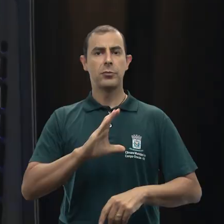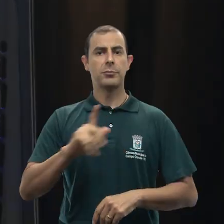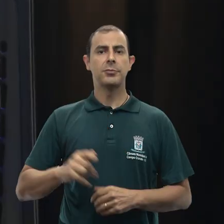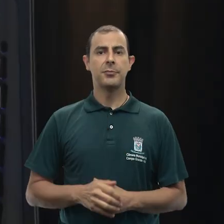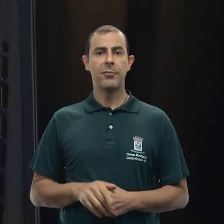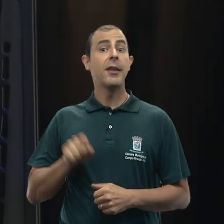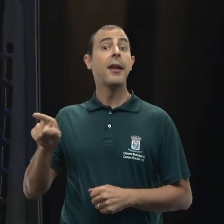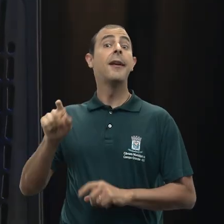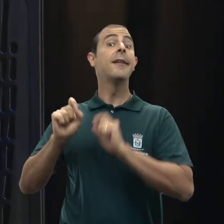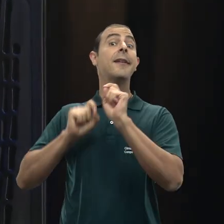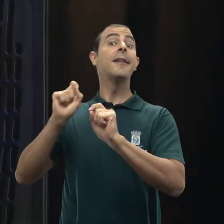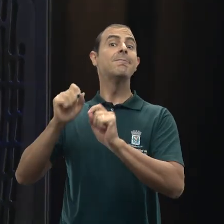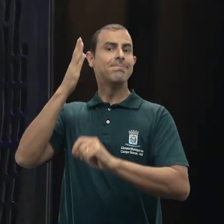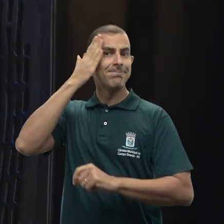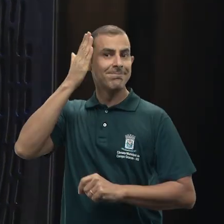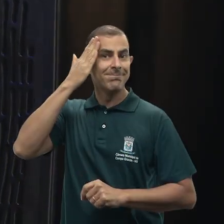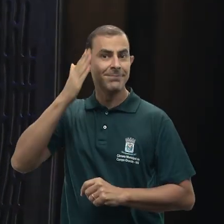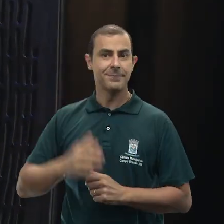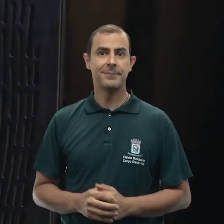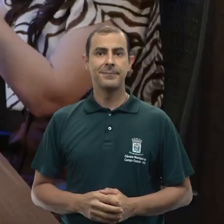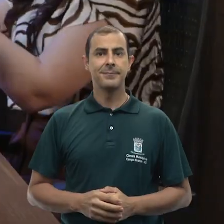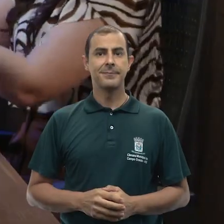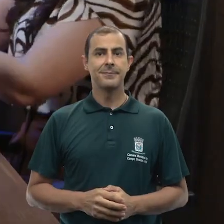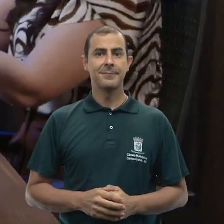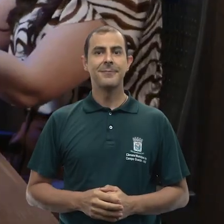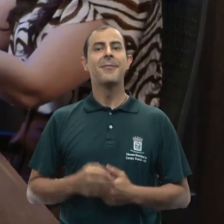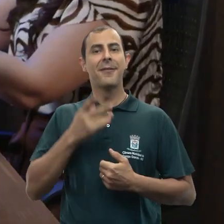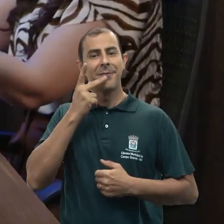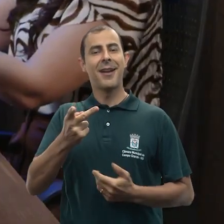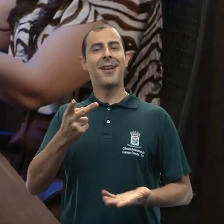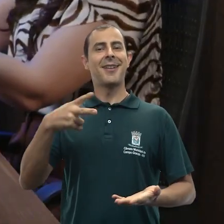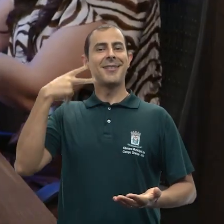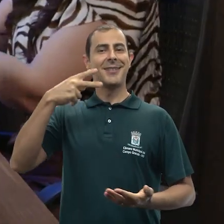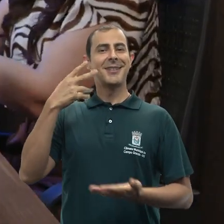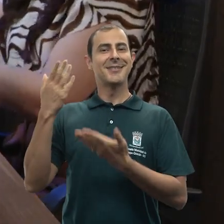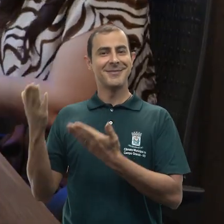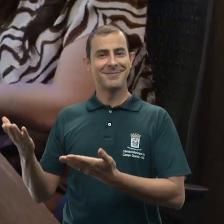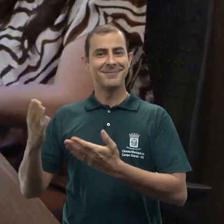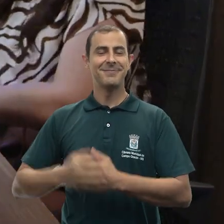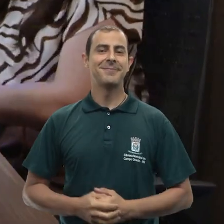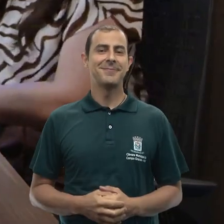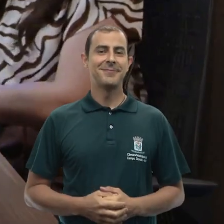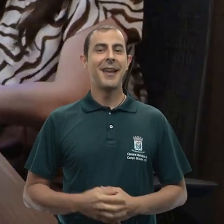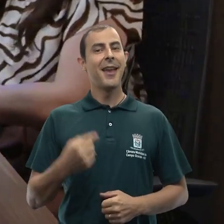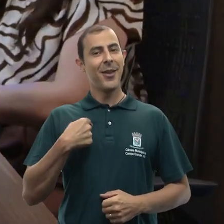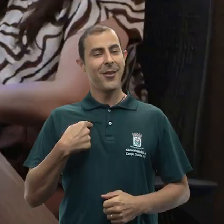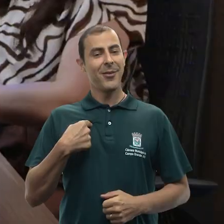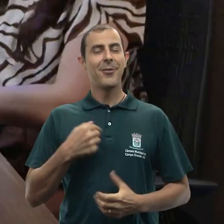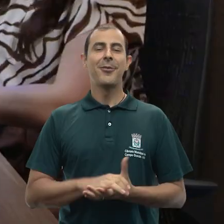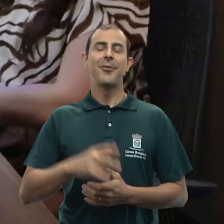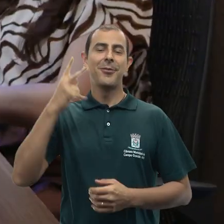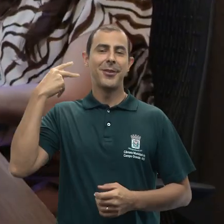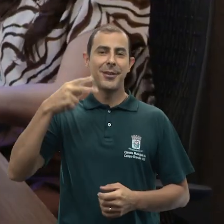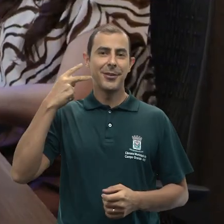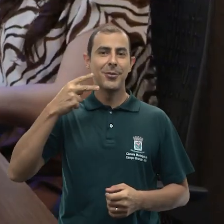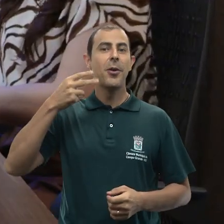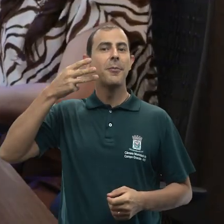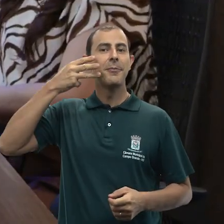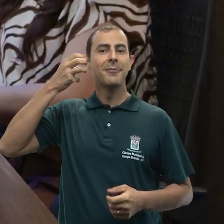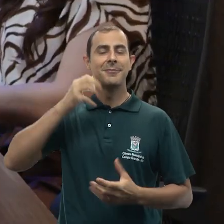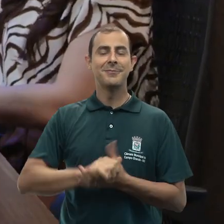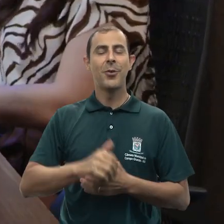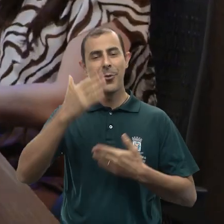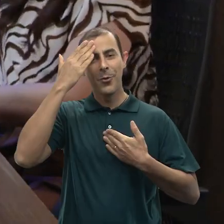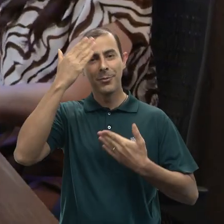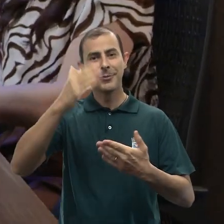já sabe quem está aqui comigo? Fala, vereador! Sou eu, vereador Maicon Nogueira. Obrigado pela